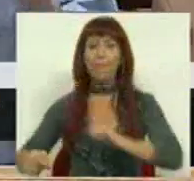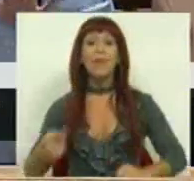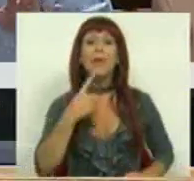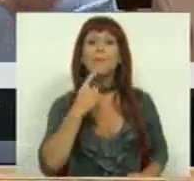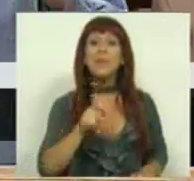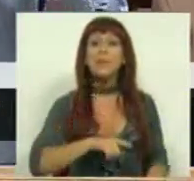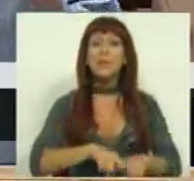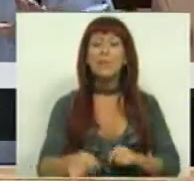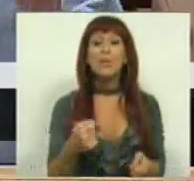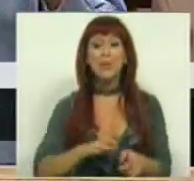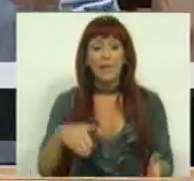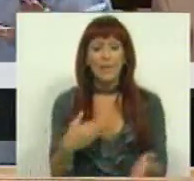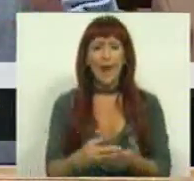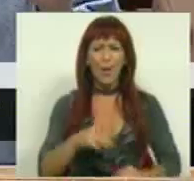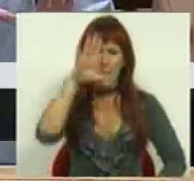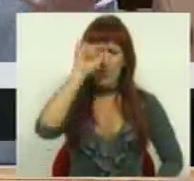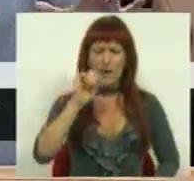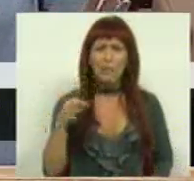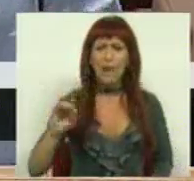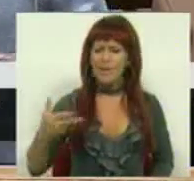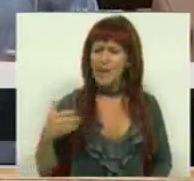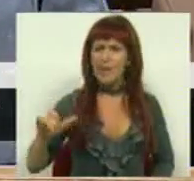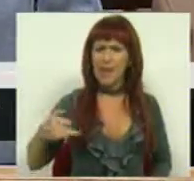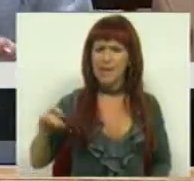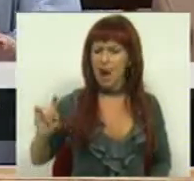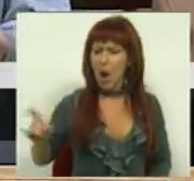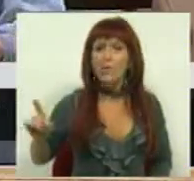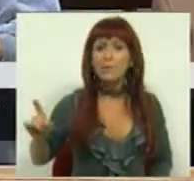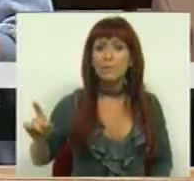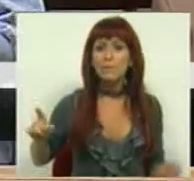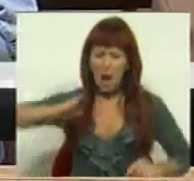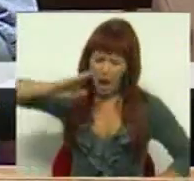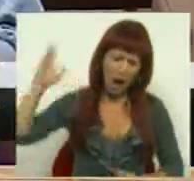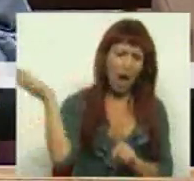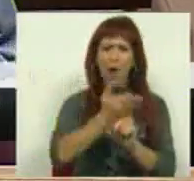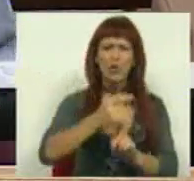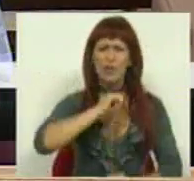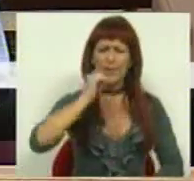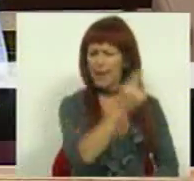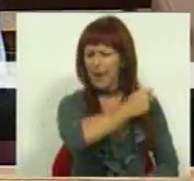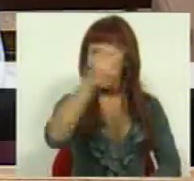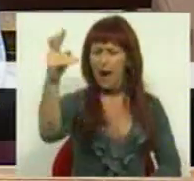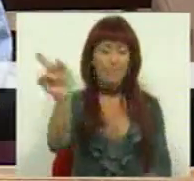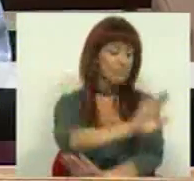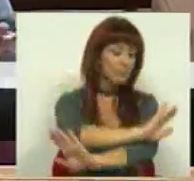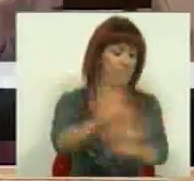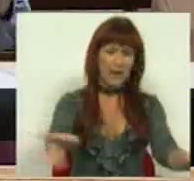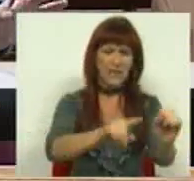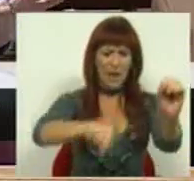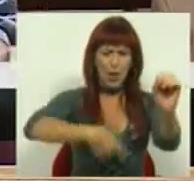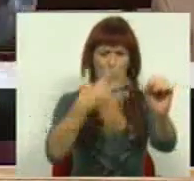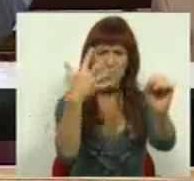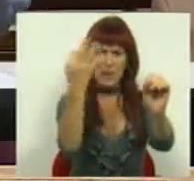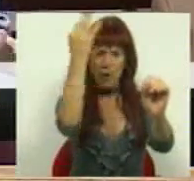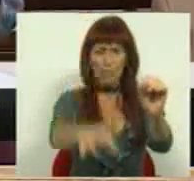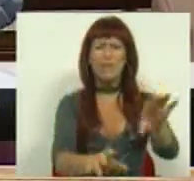a política que é lançada pelo Governo do PSD e do CDS é a austeridade permanente, não há nada mais.